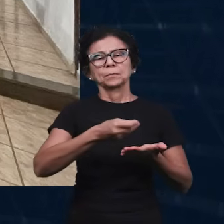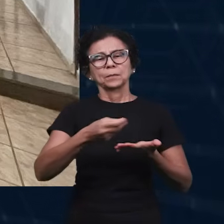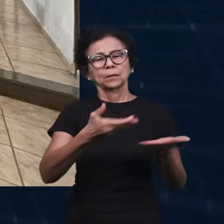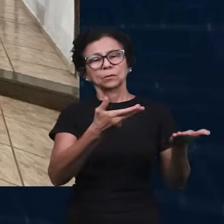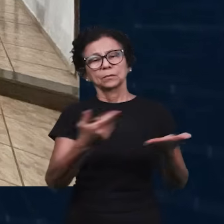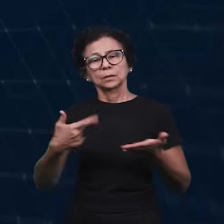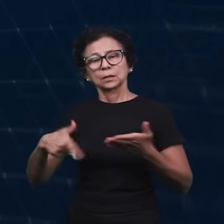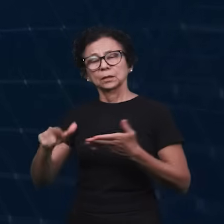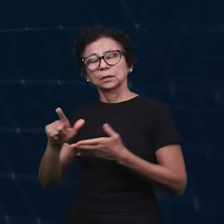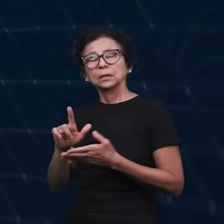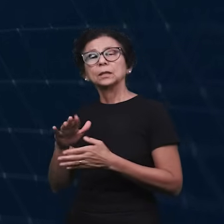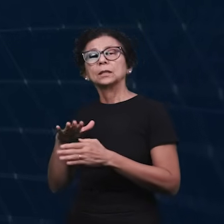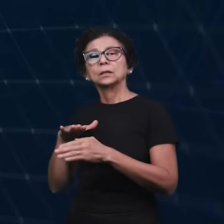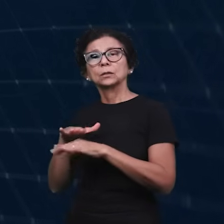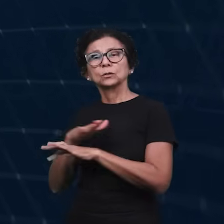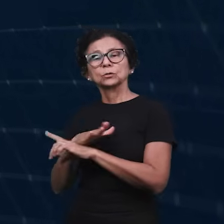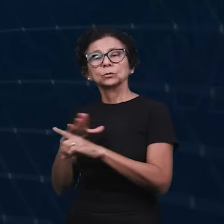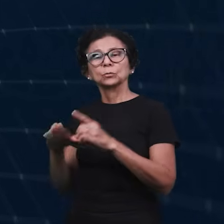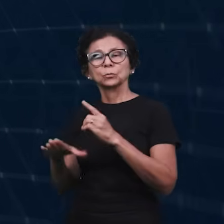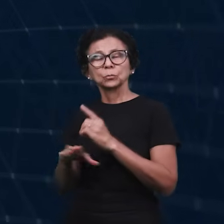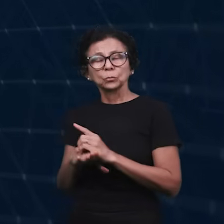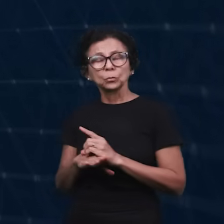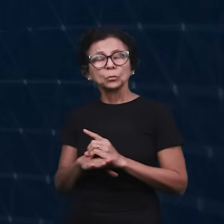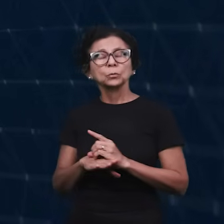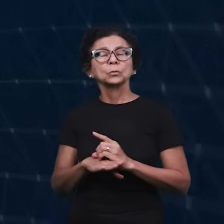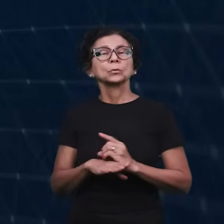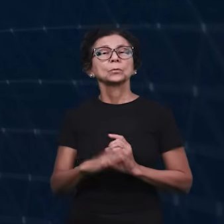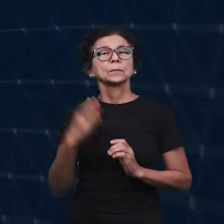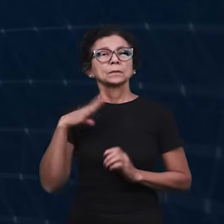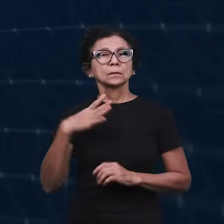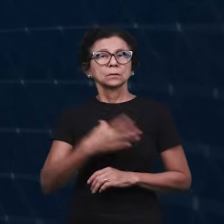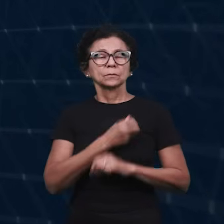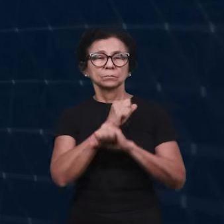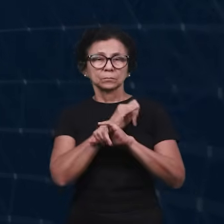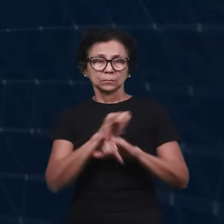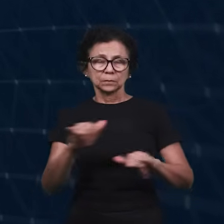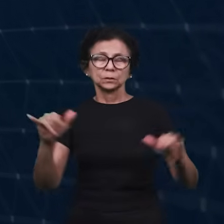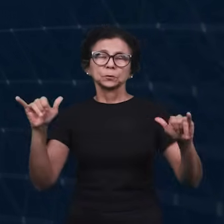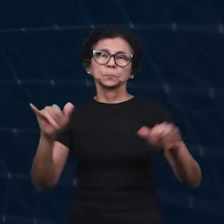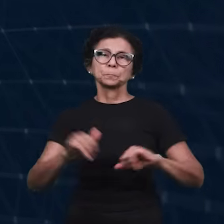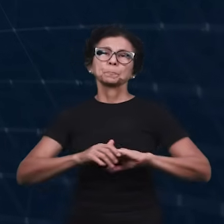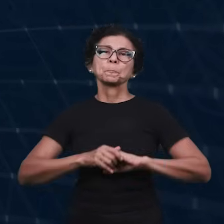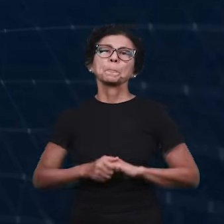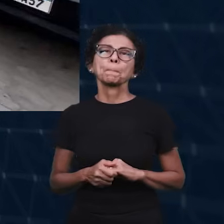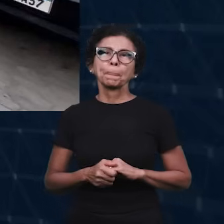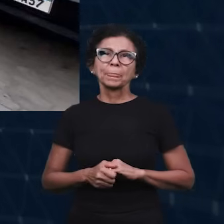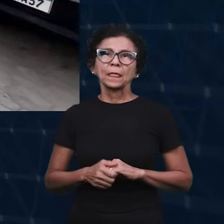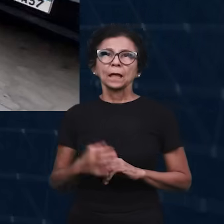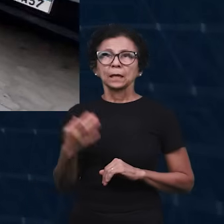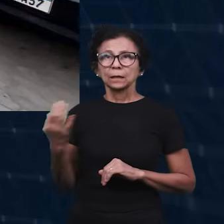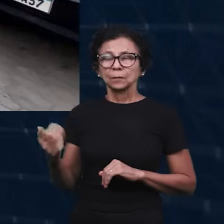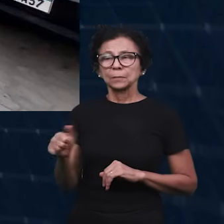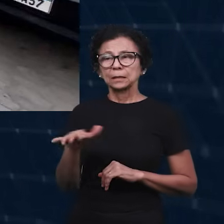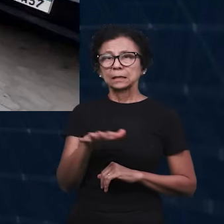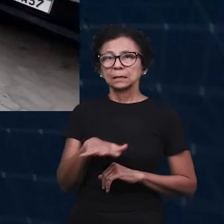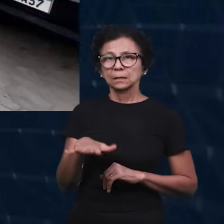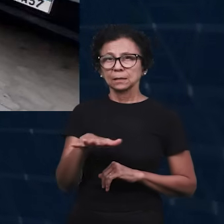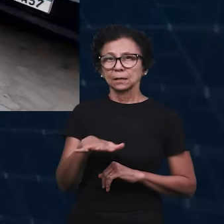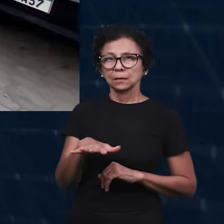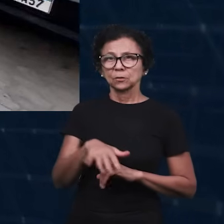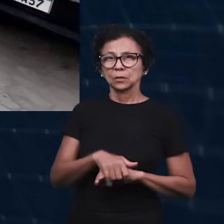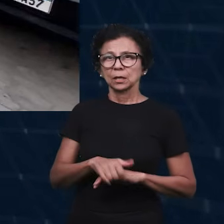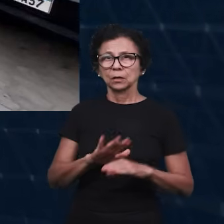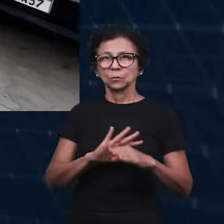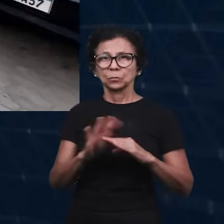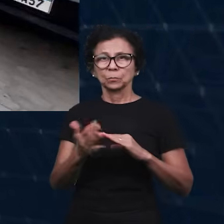convites, anunciaram a palavra de salvação e o dia encerrou com um culto de glorificação ao nome do Senhor. No Polo de Novo Brasil,